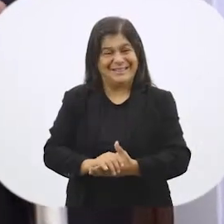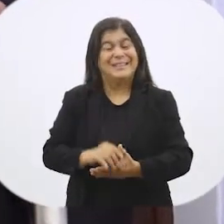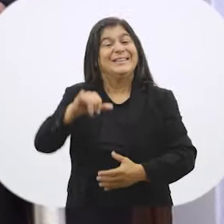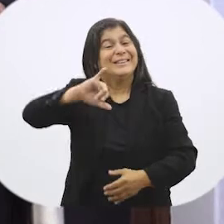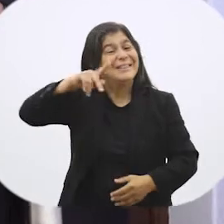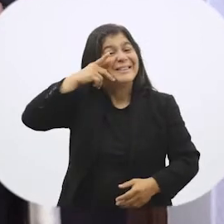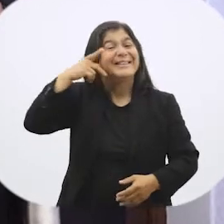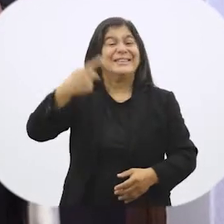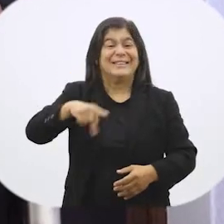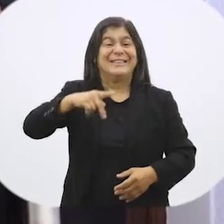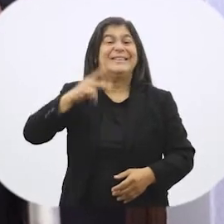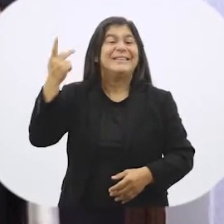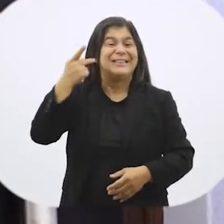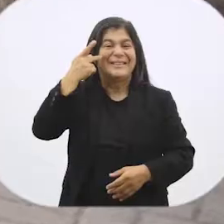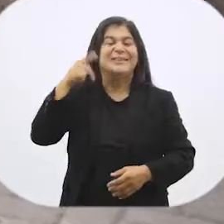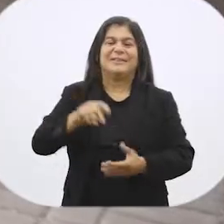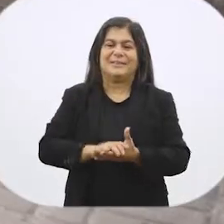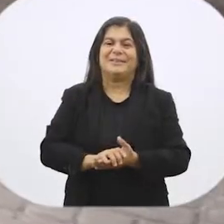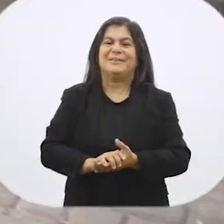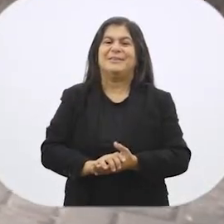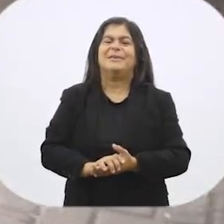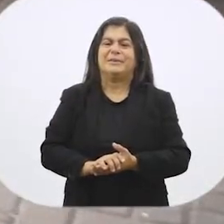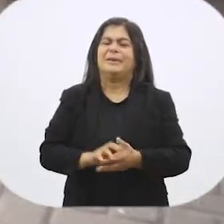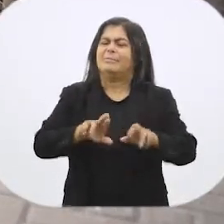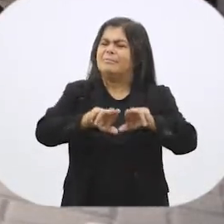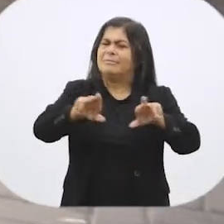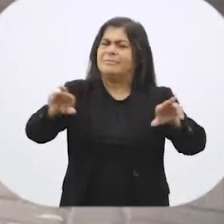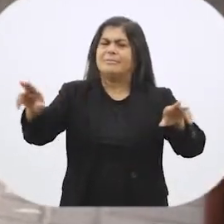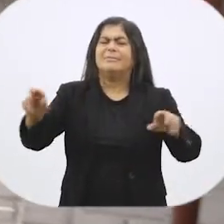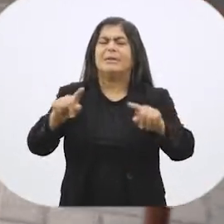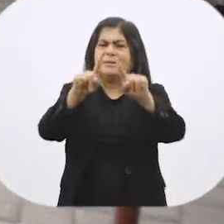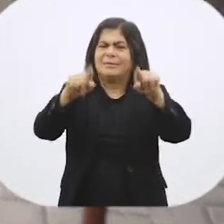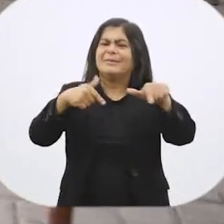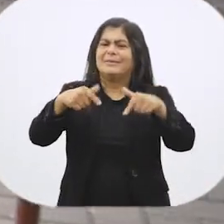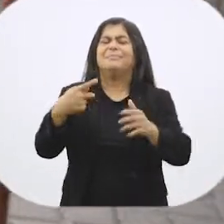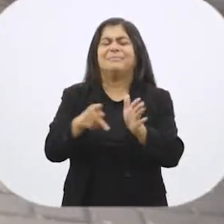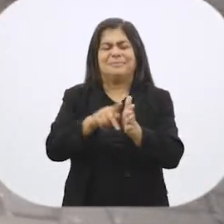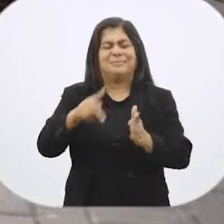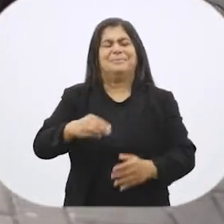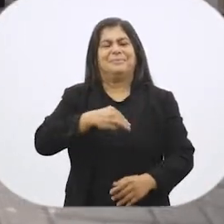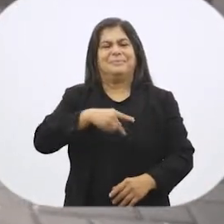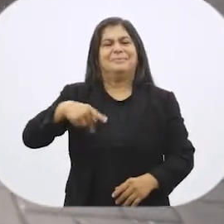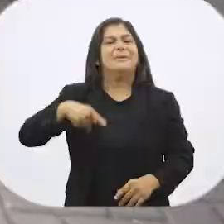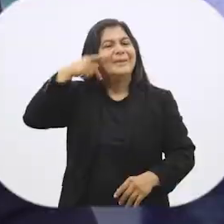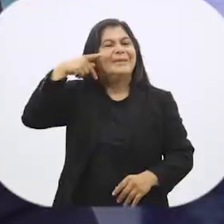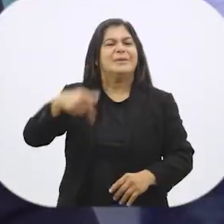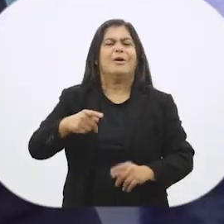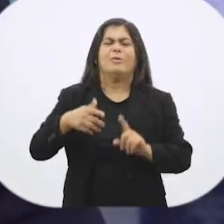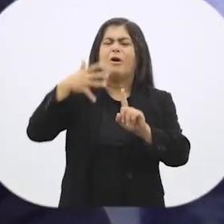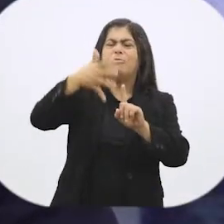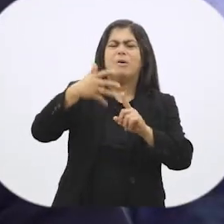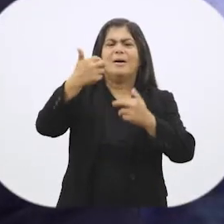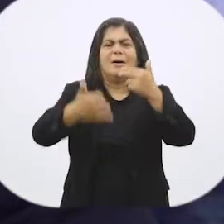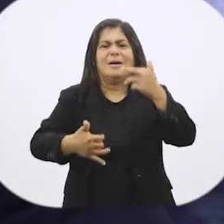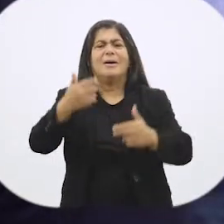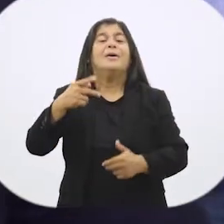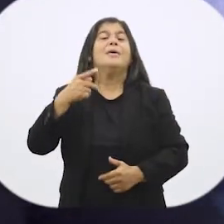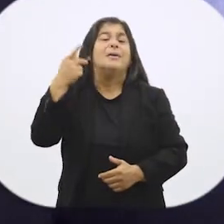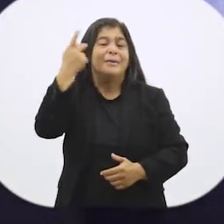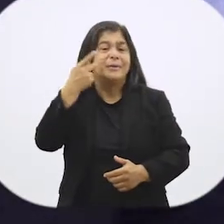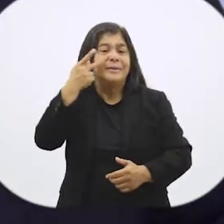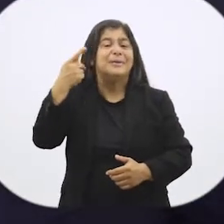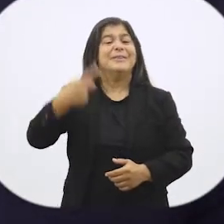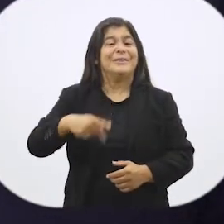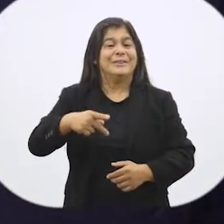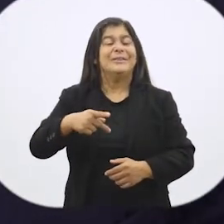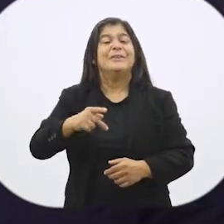de Justiça de João Pessoa contou com a presença de membros e servidores do MPPB. Em seu discurso, o Procurador-Geral